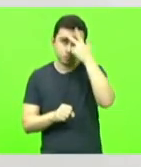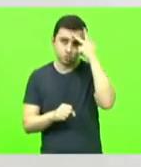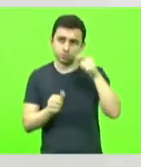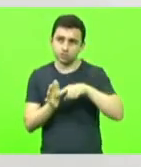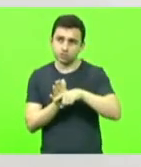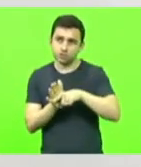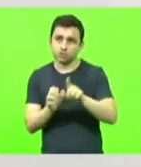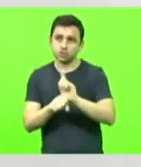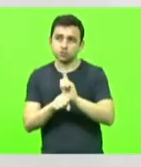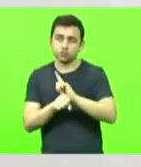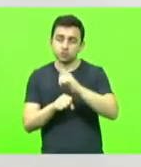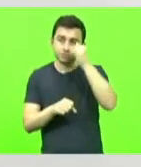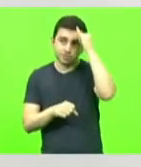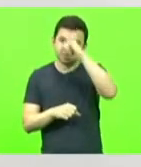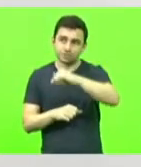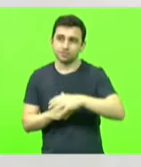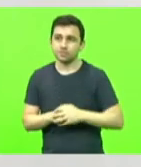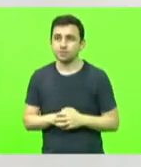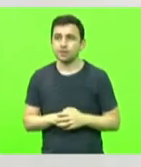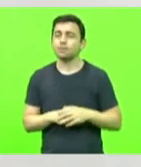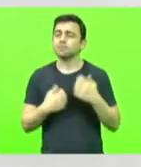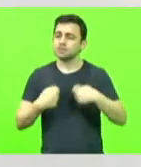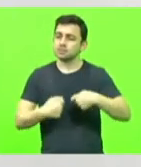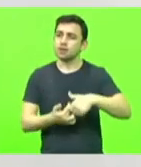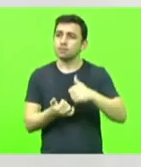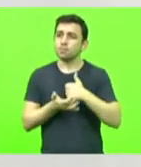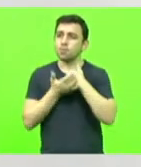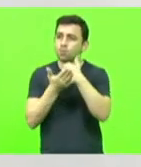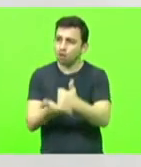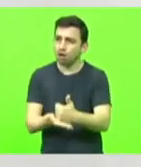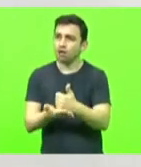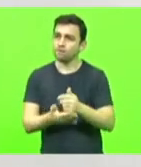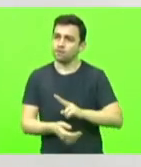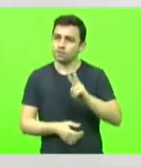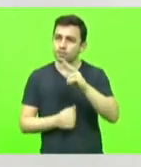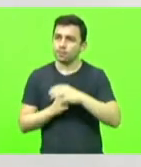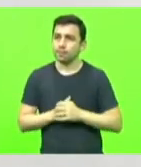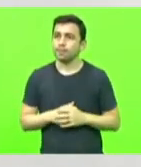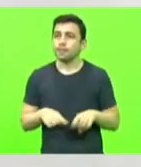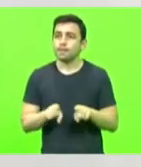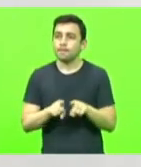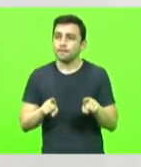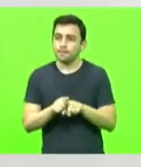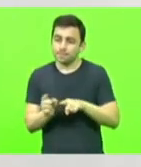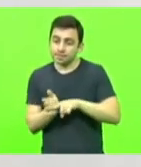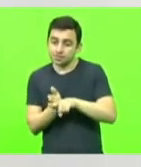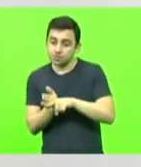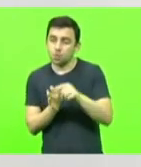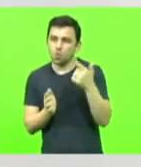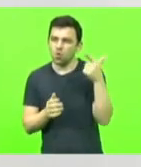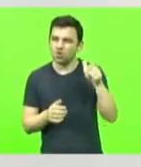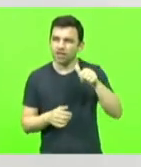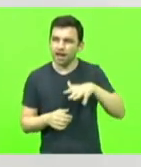de riscos e desastres. Temos que apoiar e valorizar. Temos pesquisadores de outras áreas do